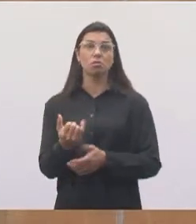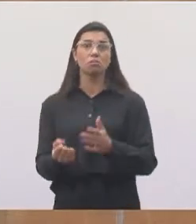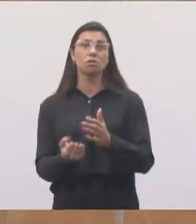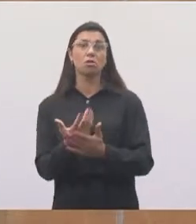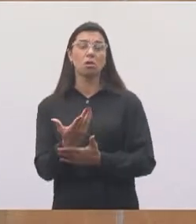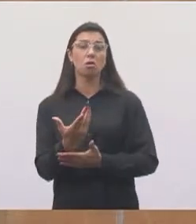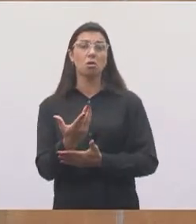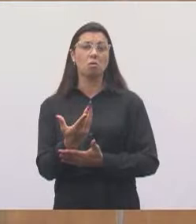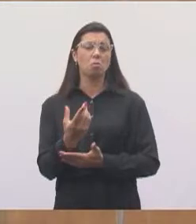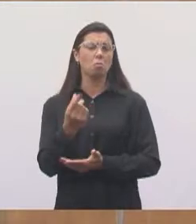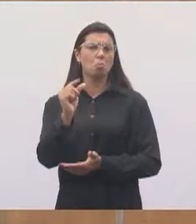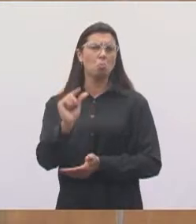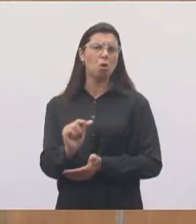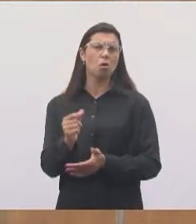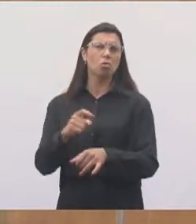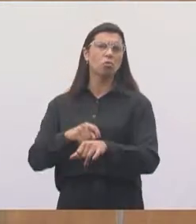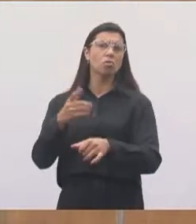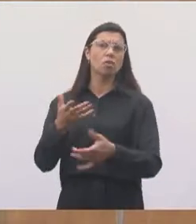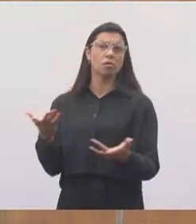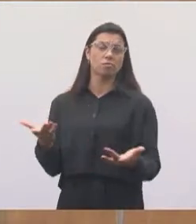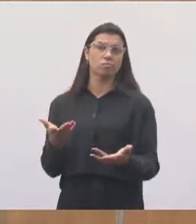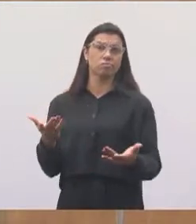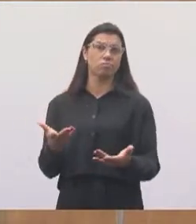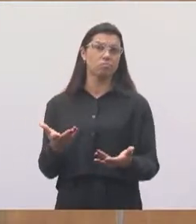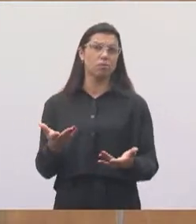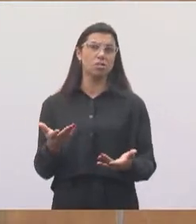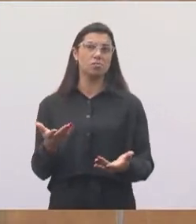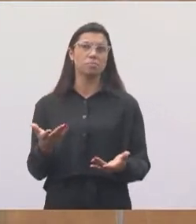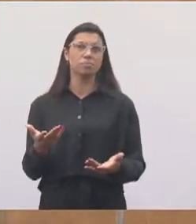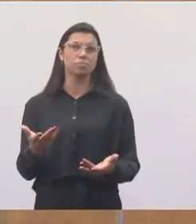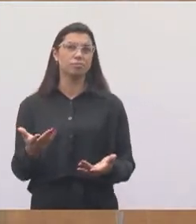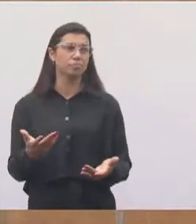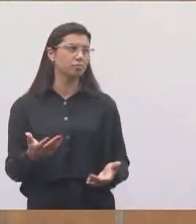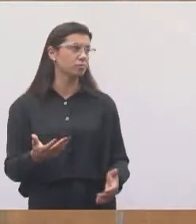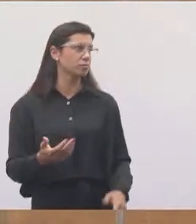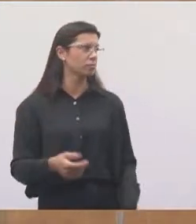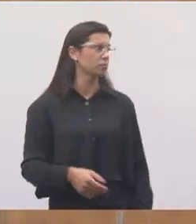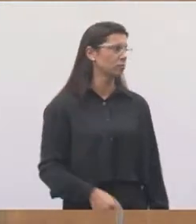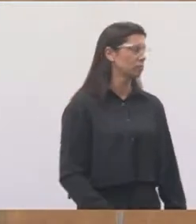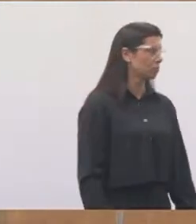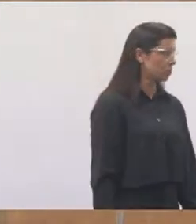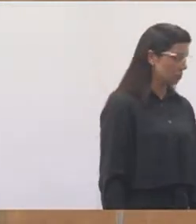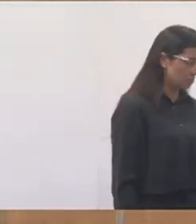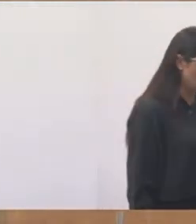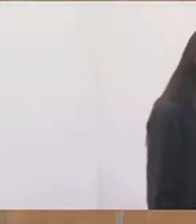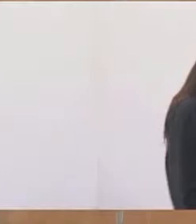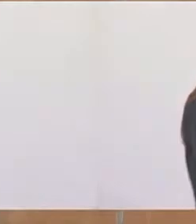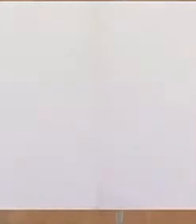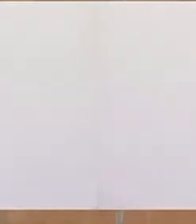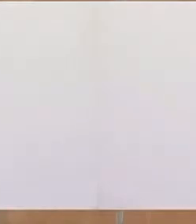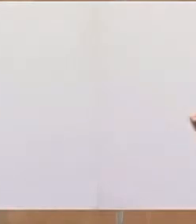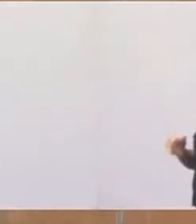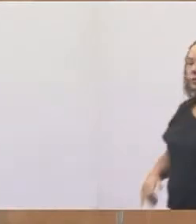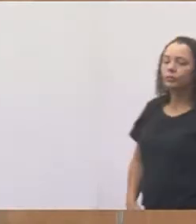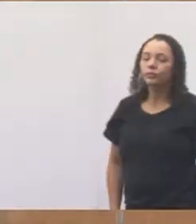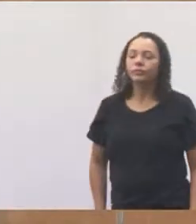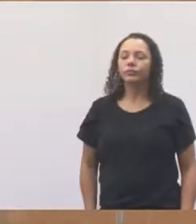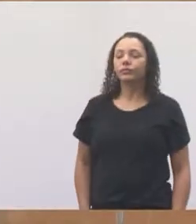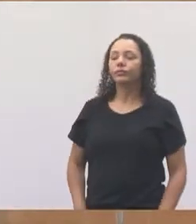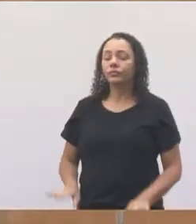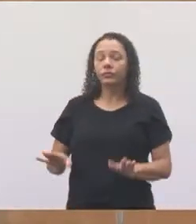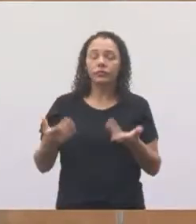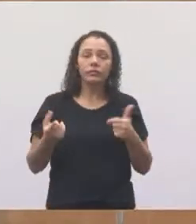Então, trouxe um passivo, trouxe essa dívida, esse déficit